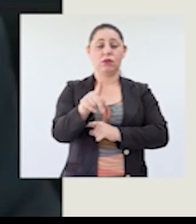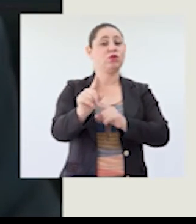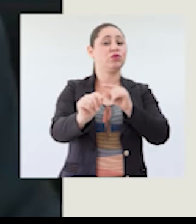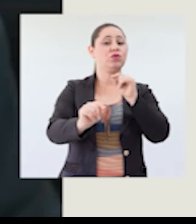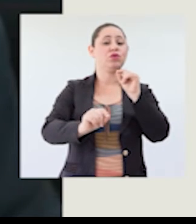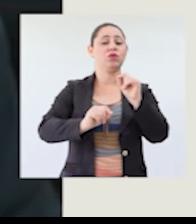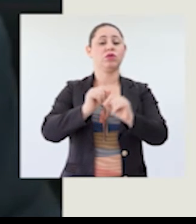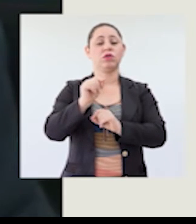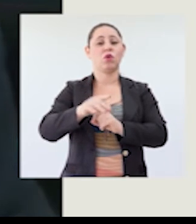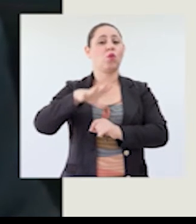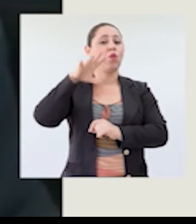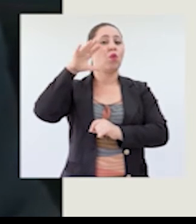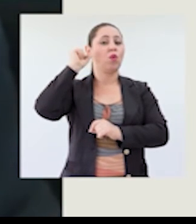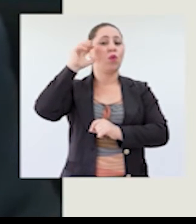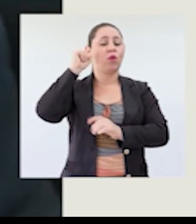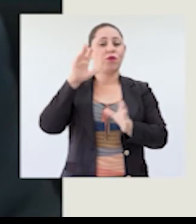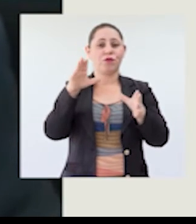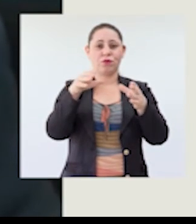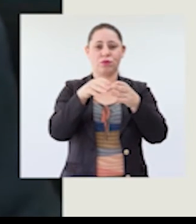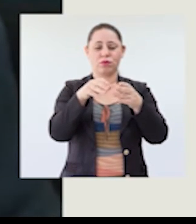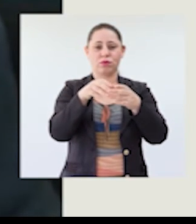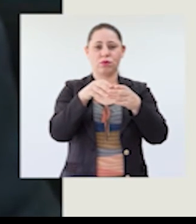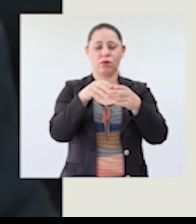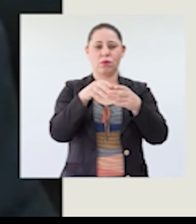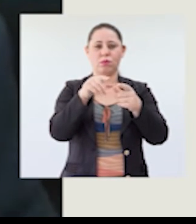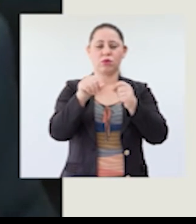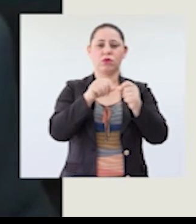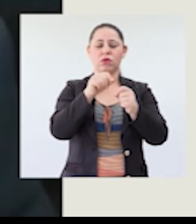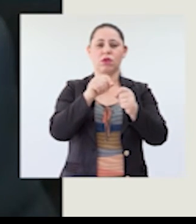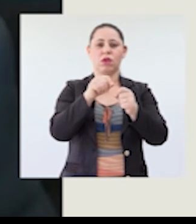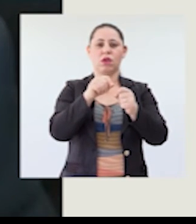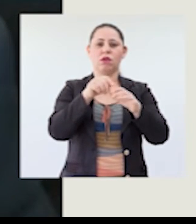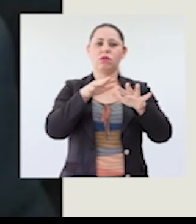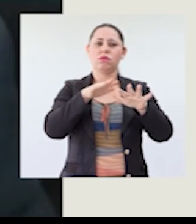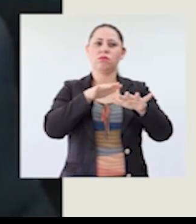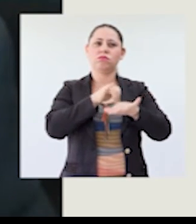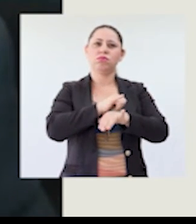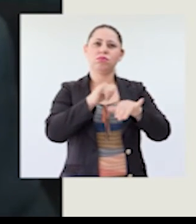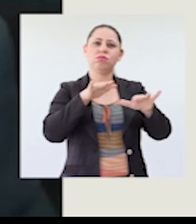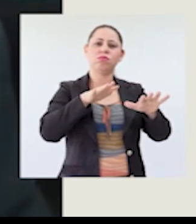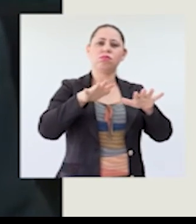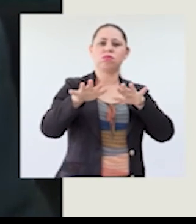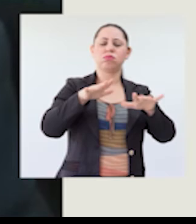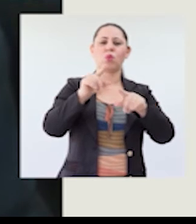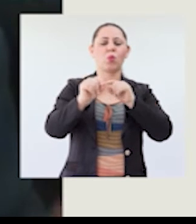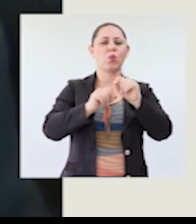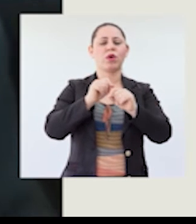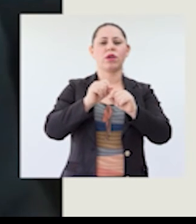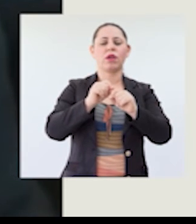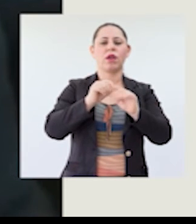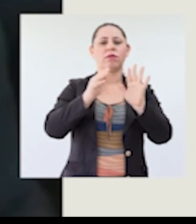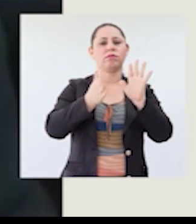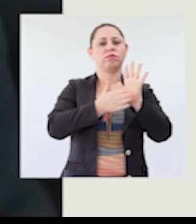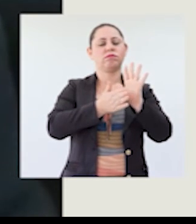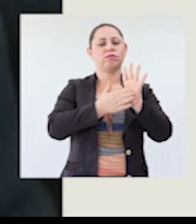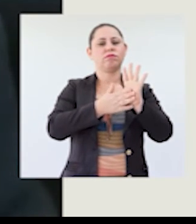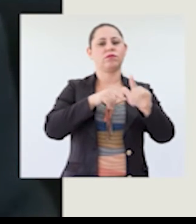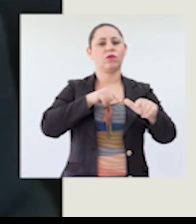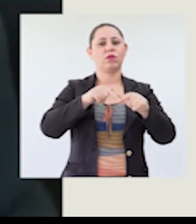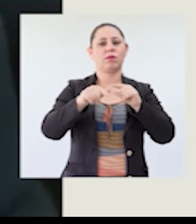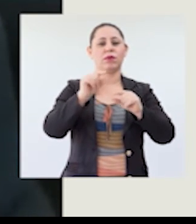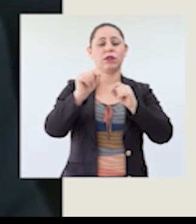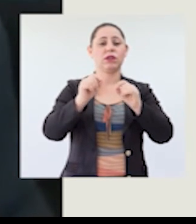presidente, que nos ouviu e facultou a possibilidade de manifestarmos em função dessas